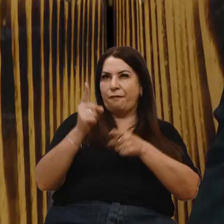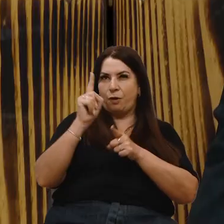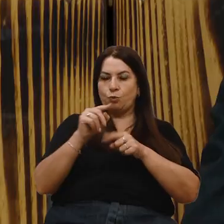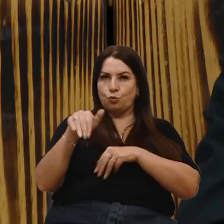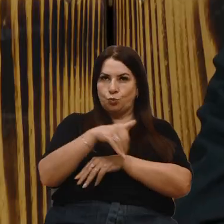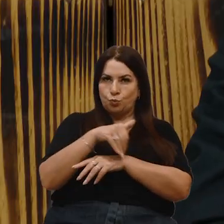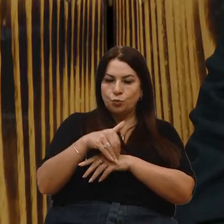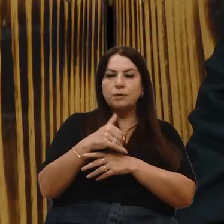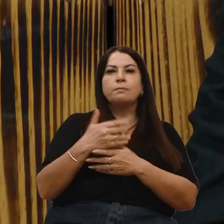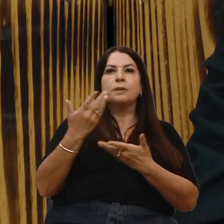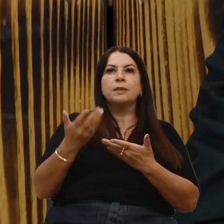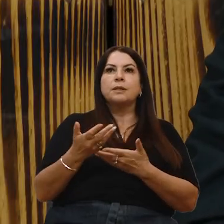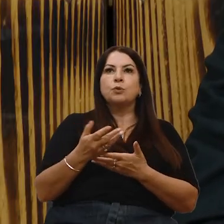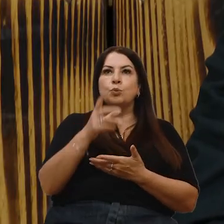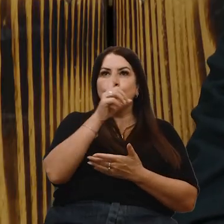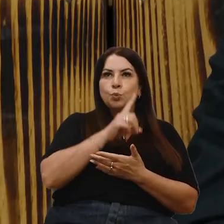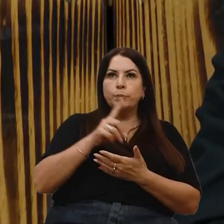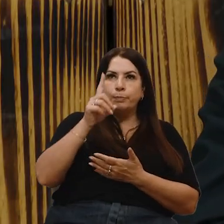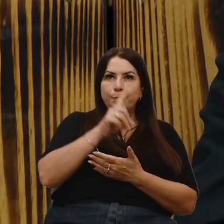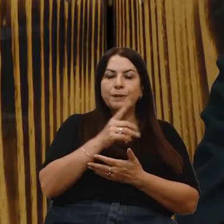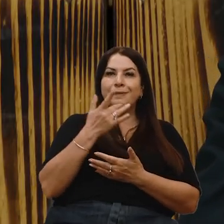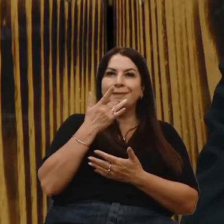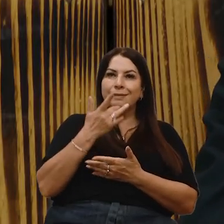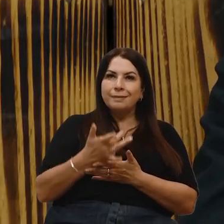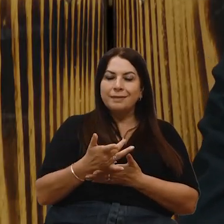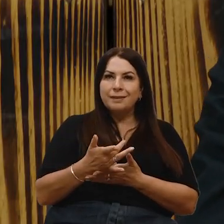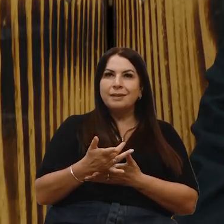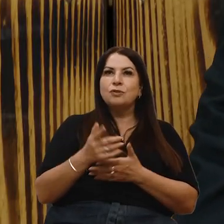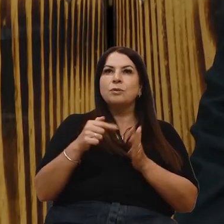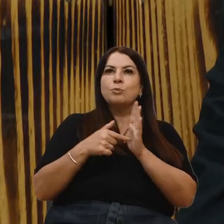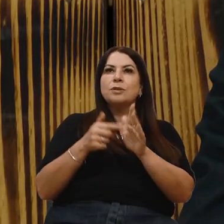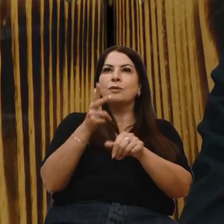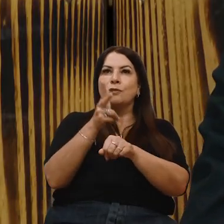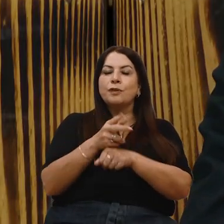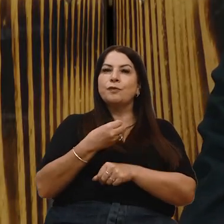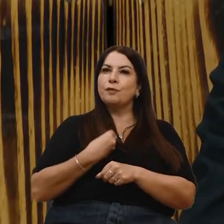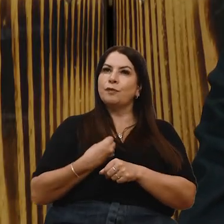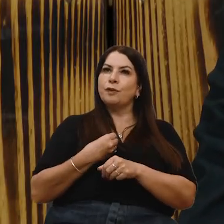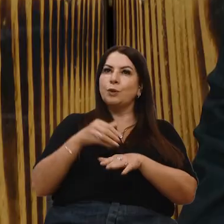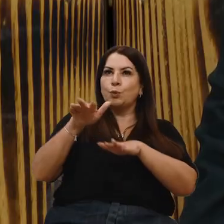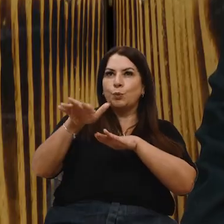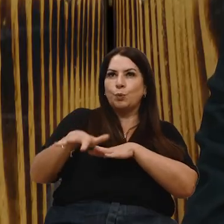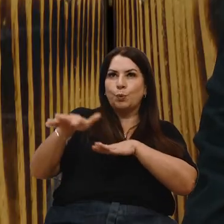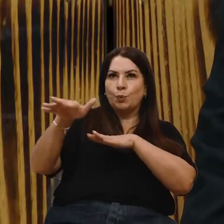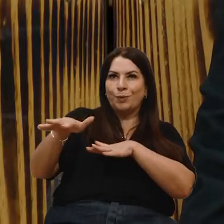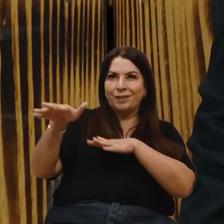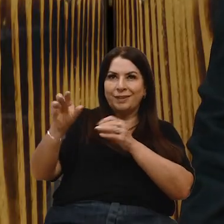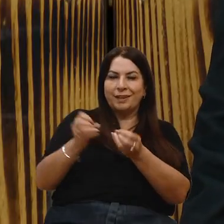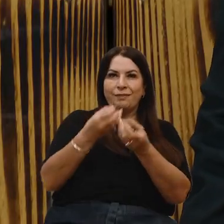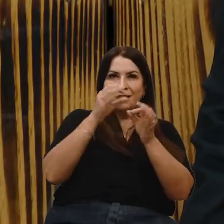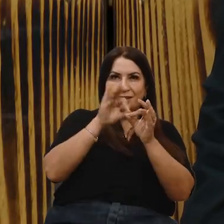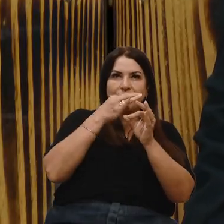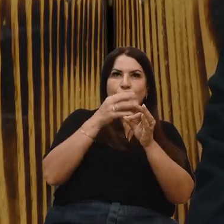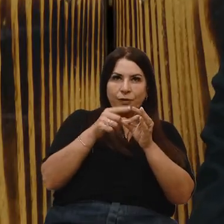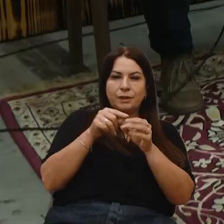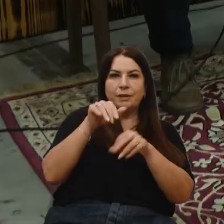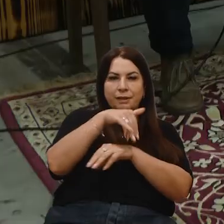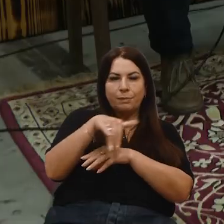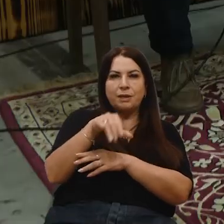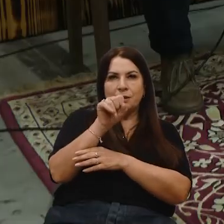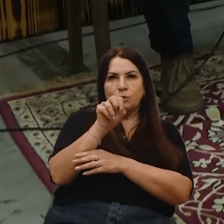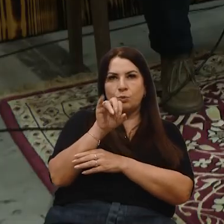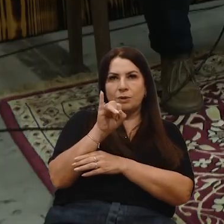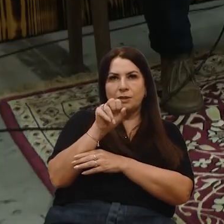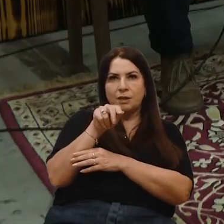de Rua, e no domingo à tarde, a transmissão ao vivo do desfile do Corso Alegórico, também